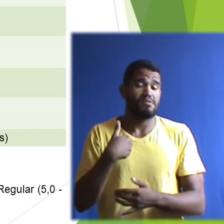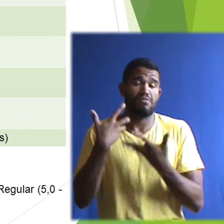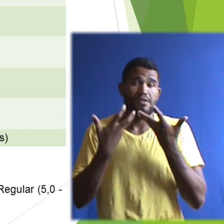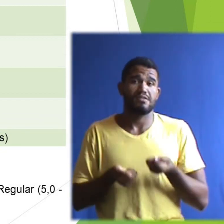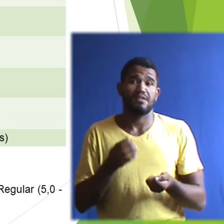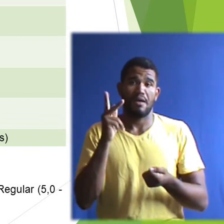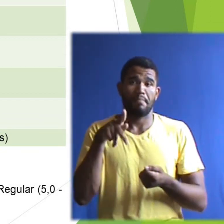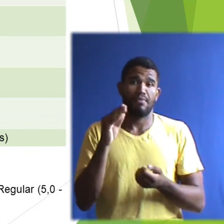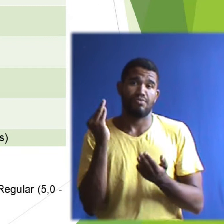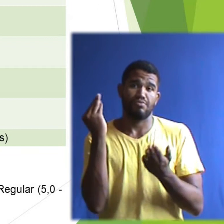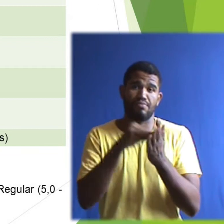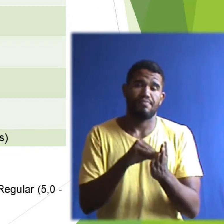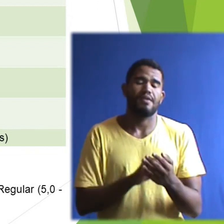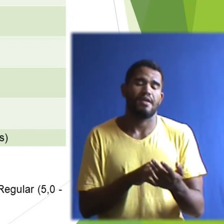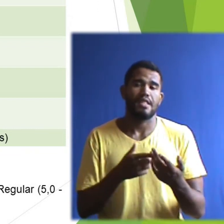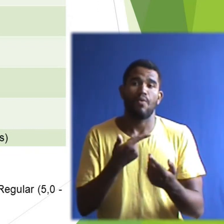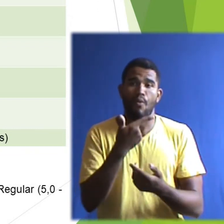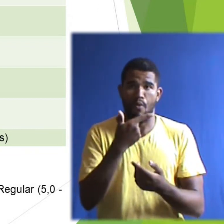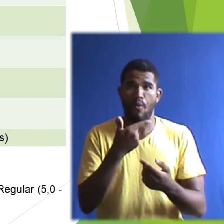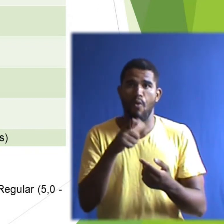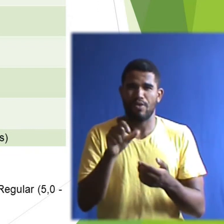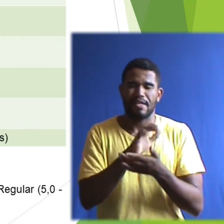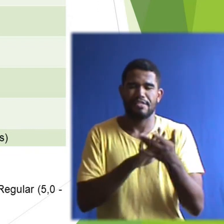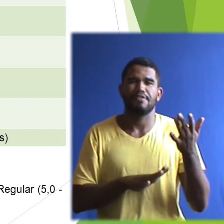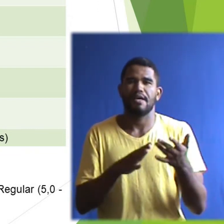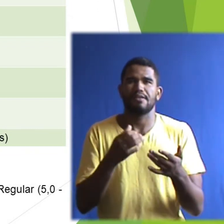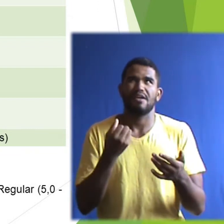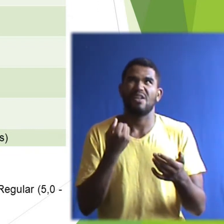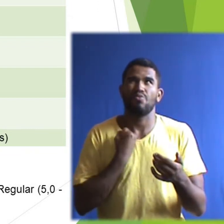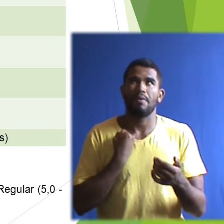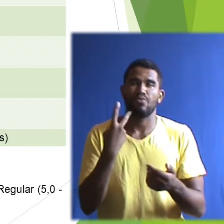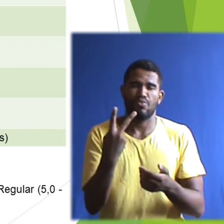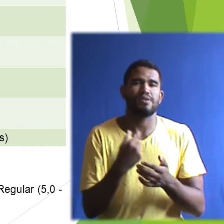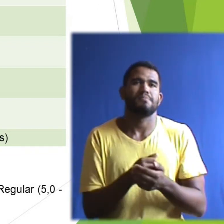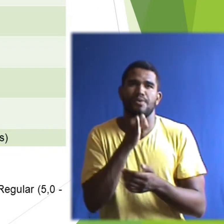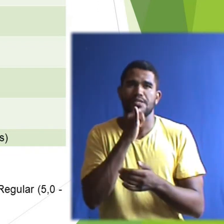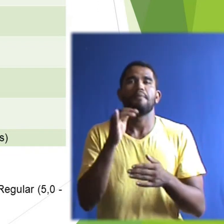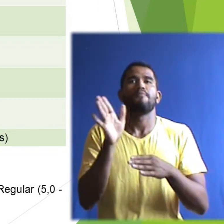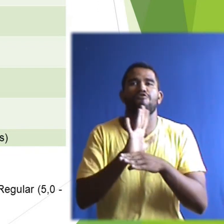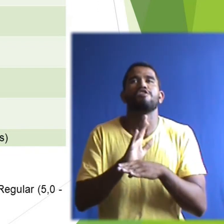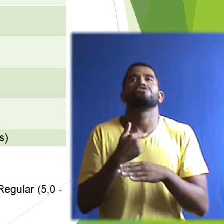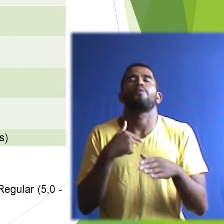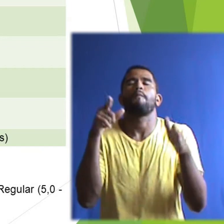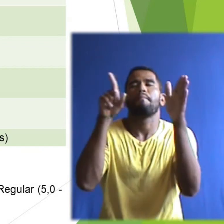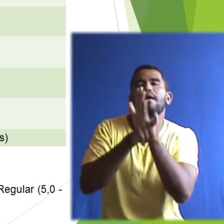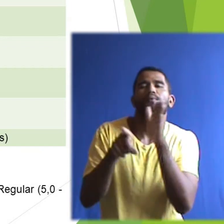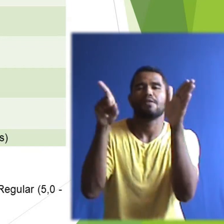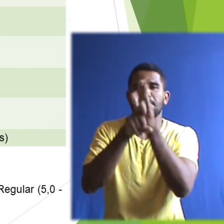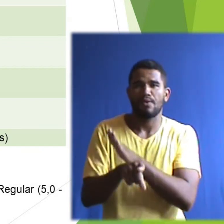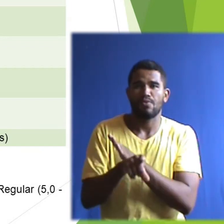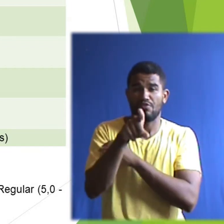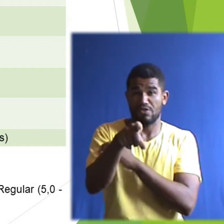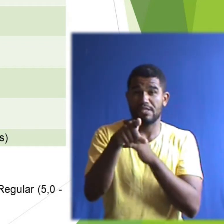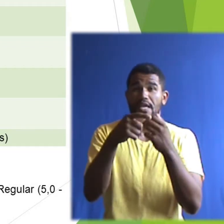bom? Eu distribuí 6 atividades. Ah, professor, mas é muita atividade. Como assim 6 atividades? Calma.